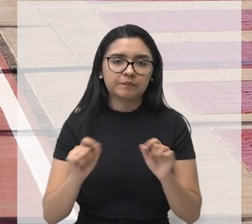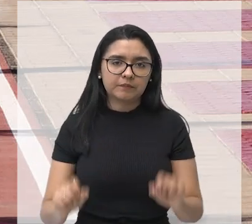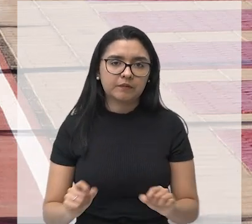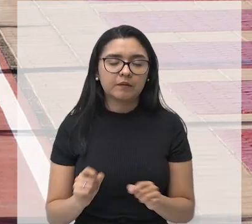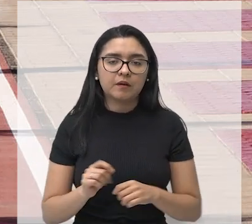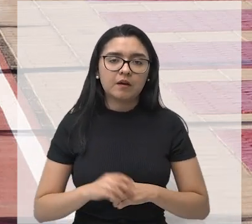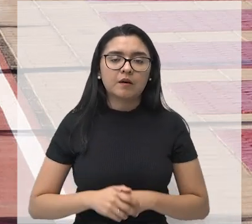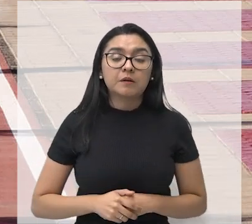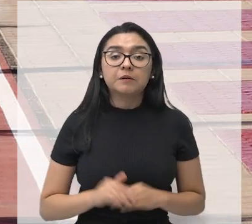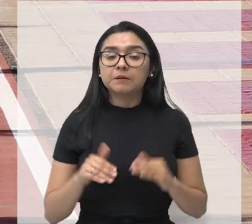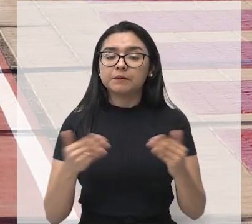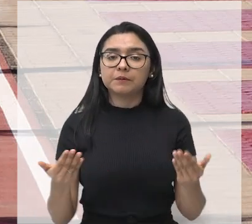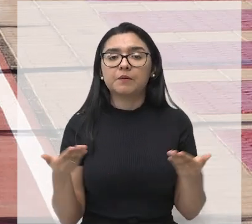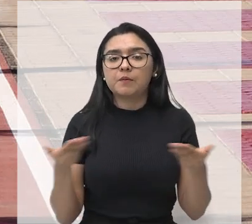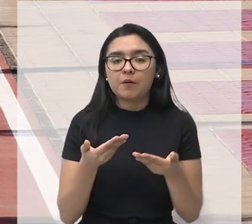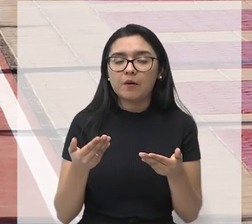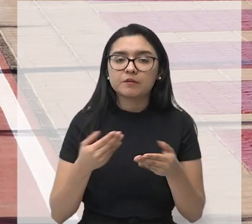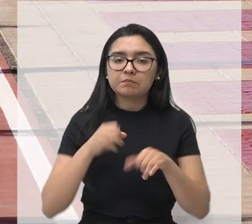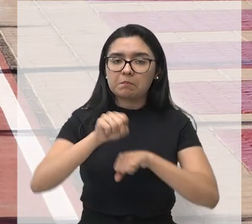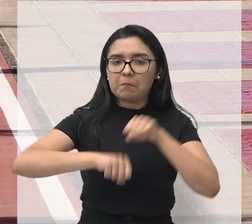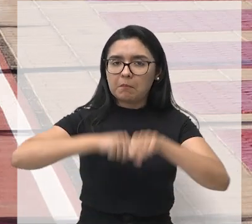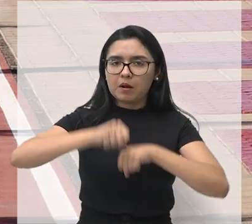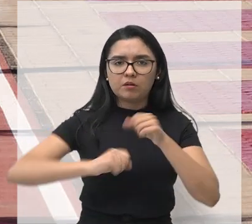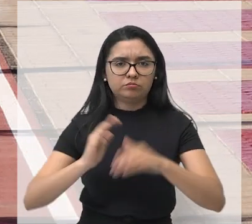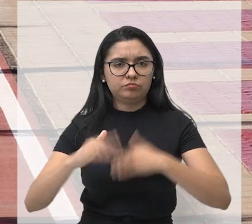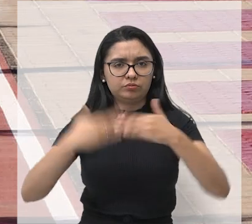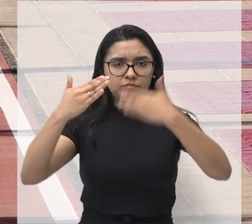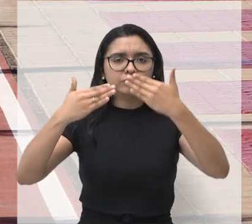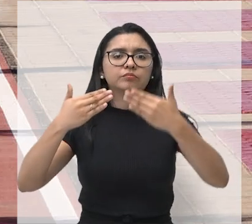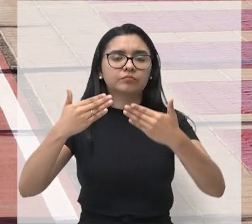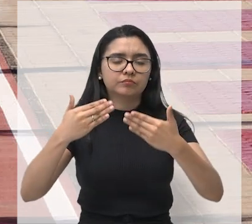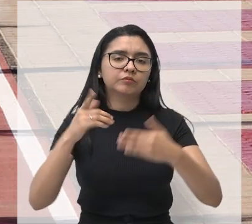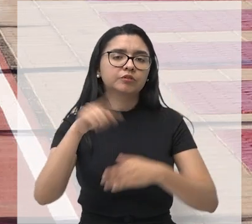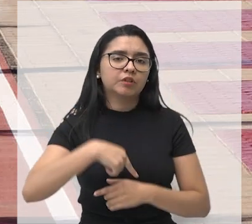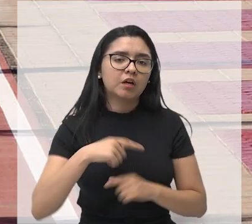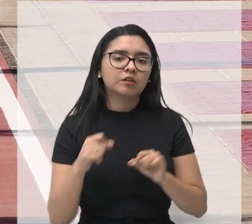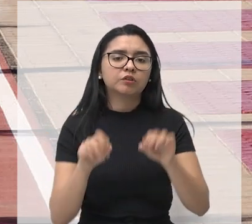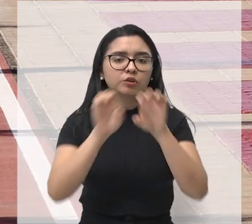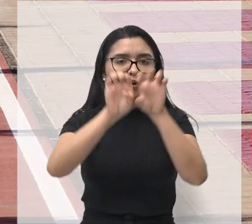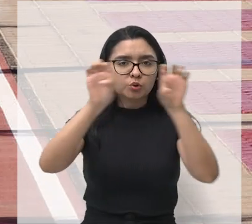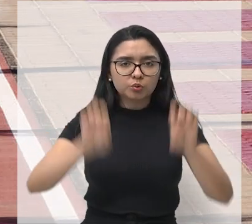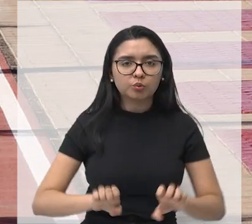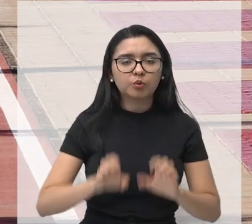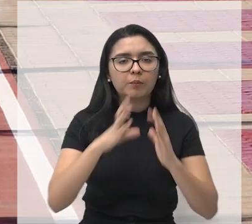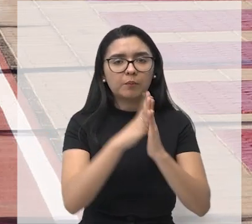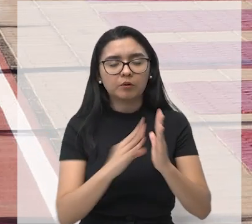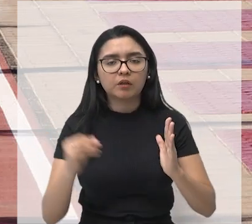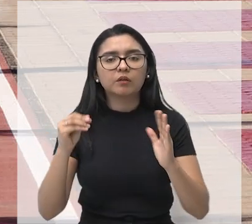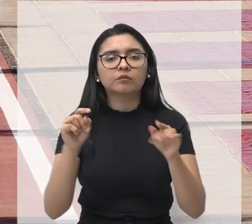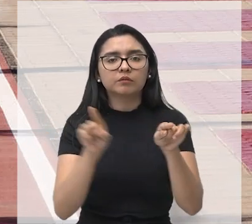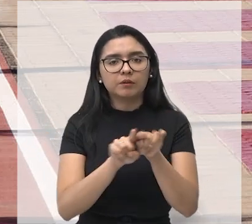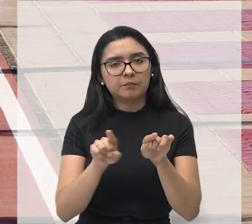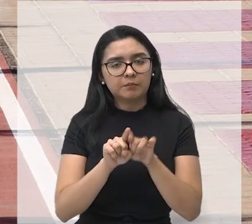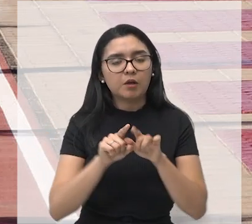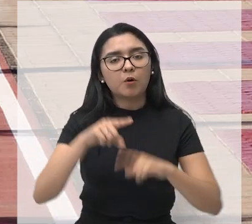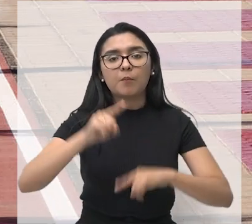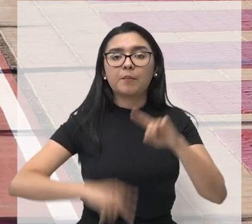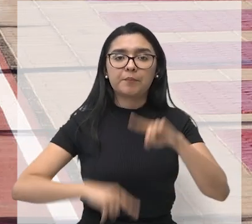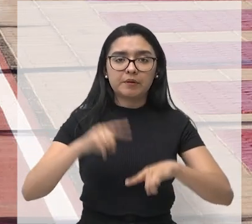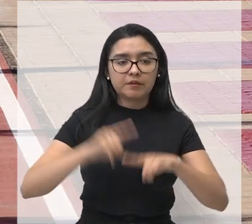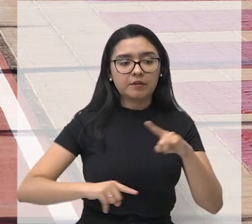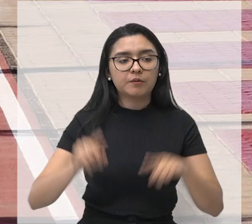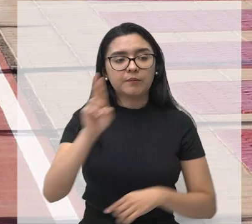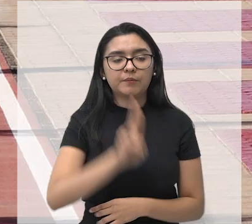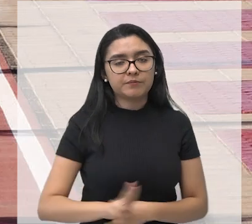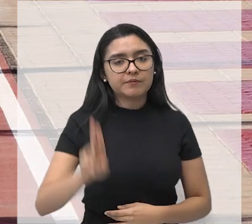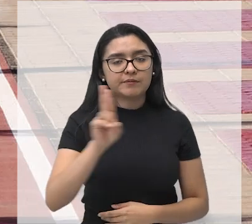todo. Então hoje a bicicleta já evoluiu bastante na questão do seu modelo, de como ela é e do material